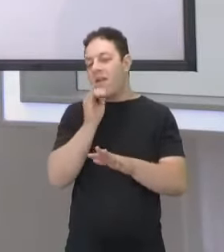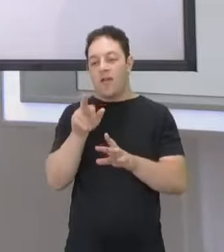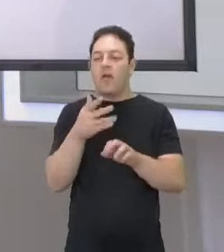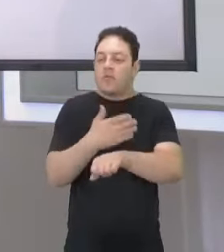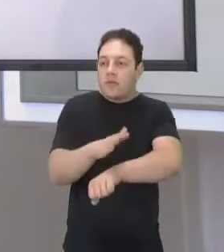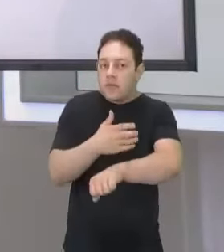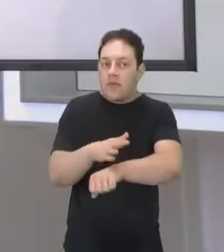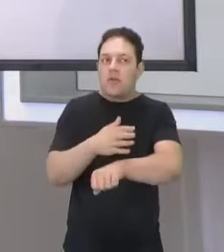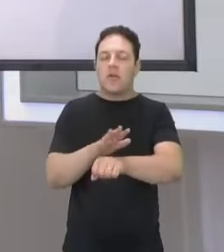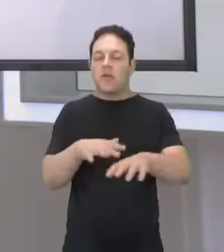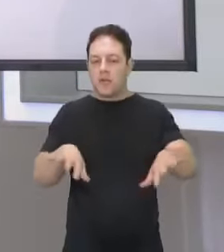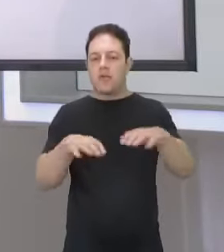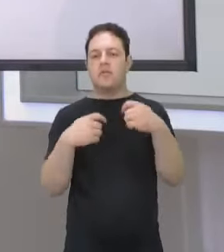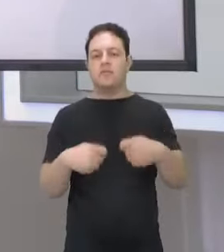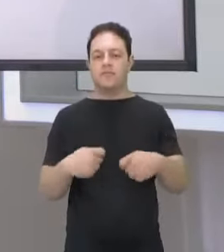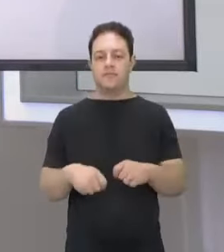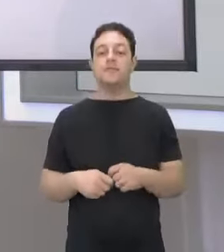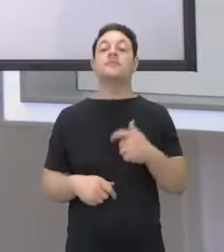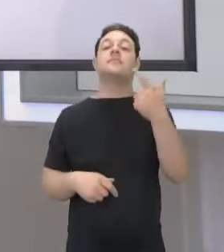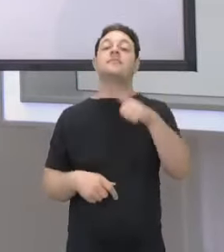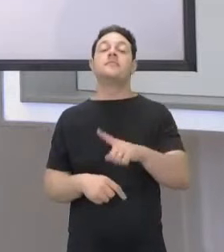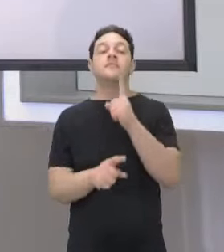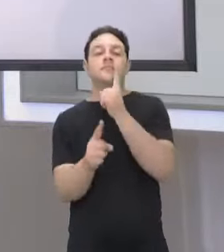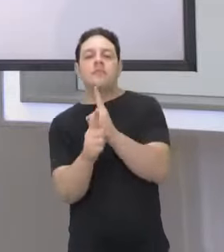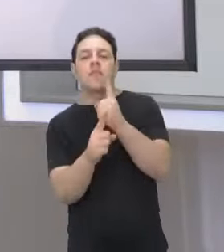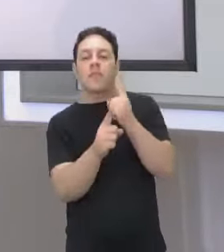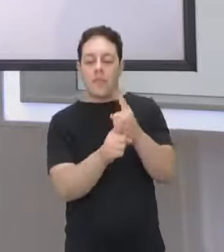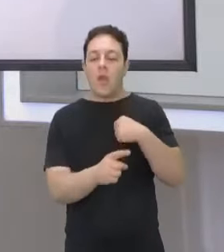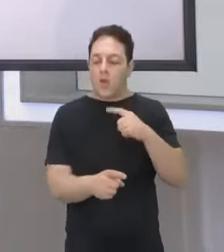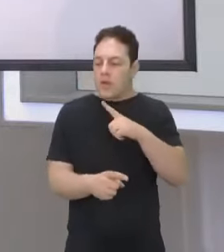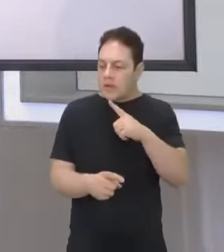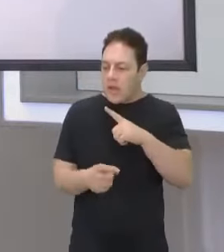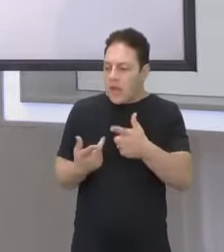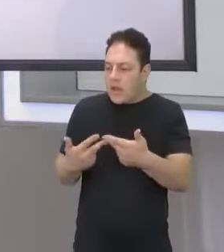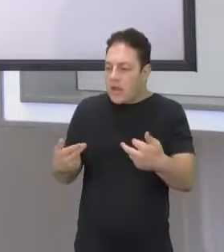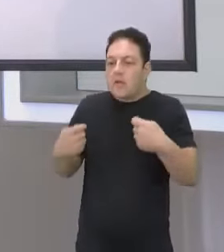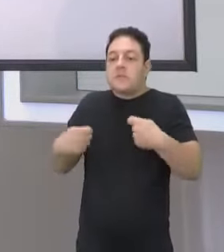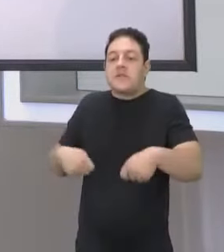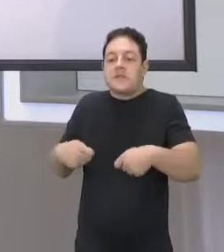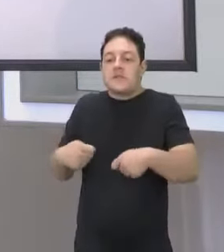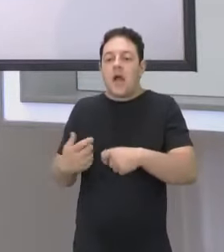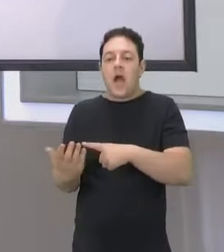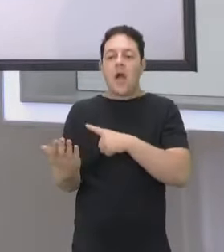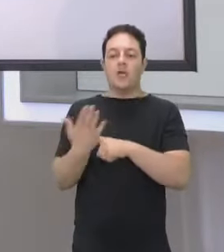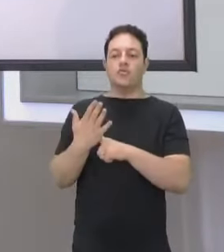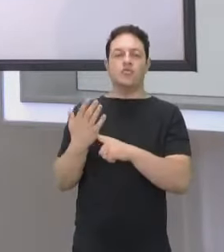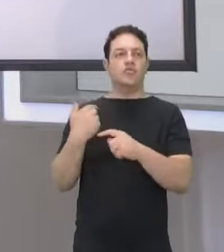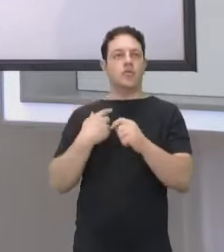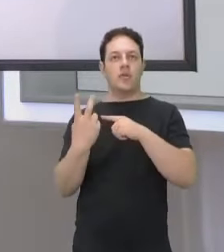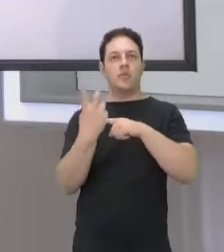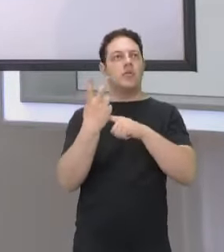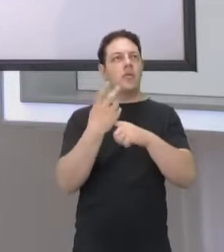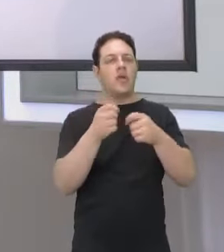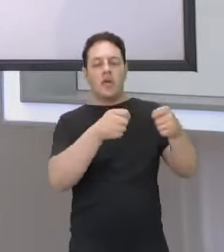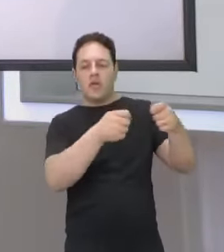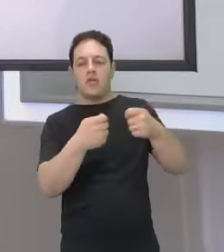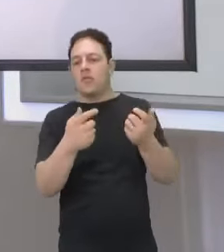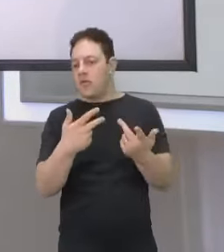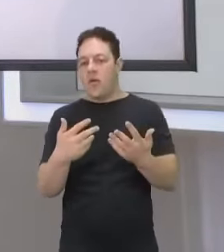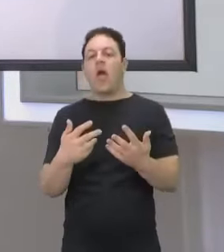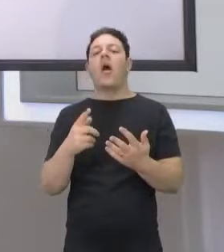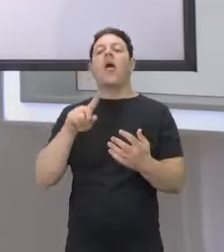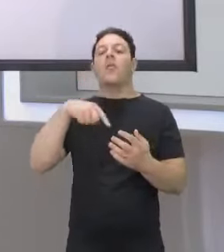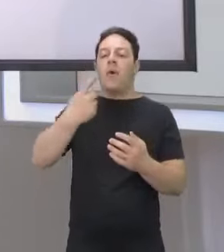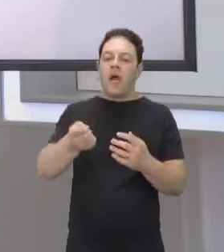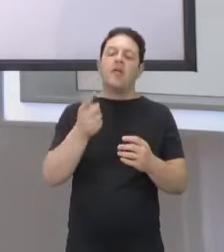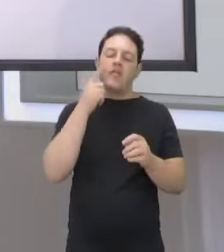essa dinâmica. Eu preciso identificar quais são os recursos necessários e disponíveis para eu usar nesse plano e no